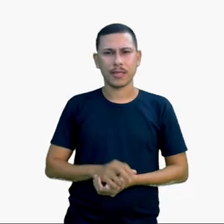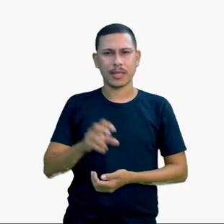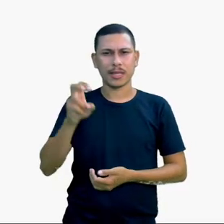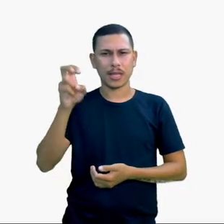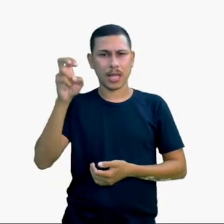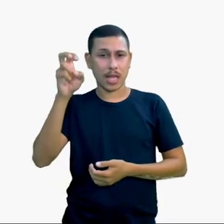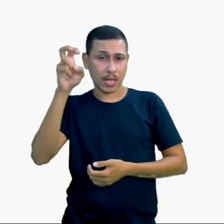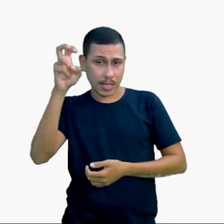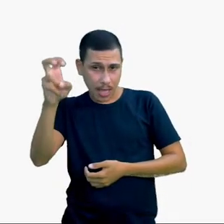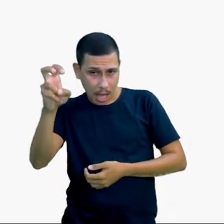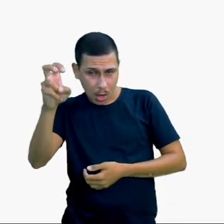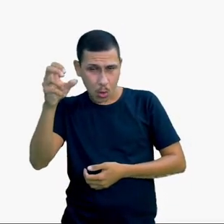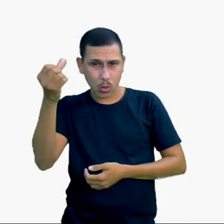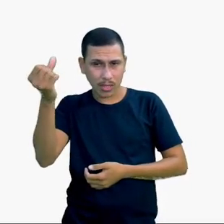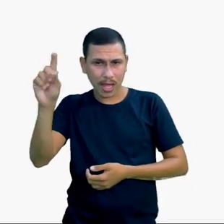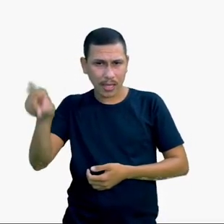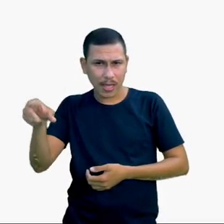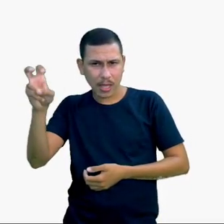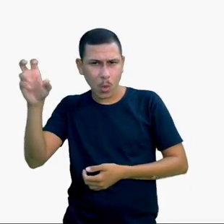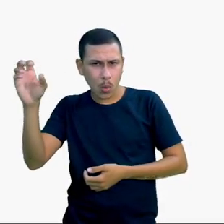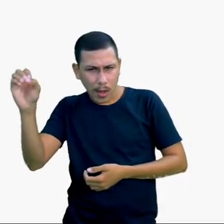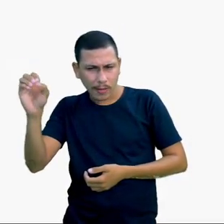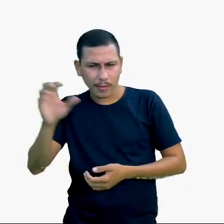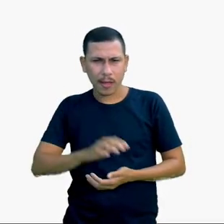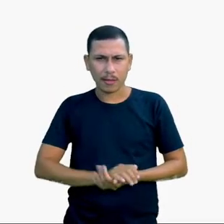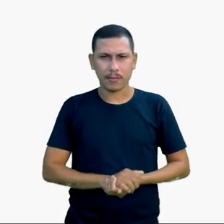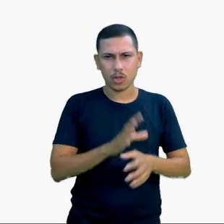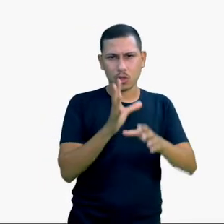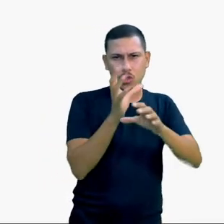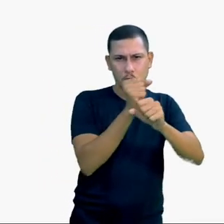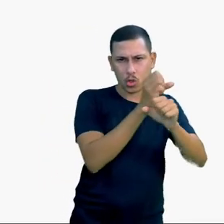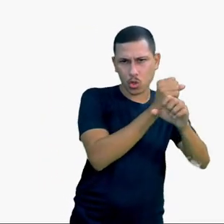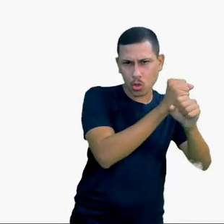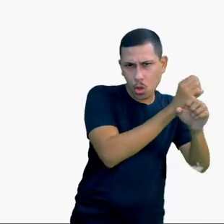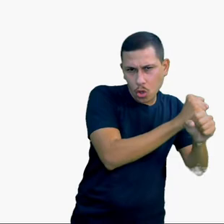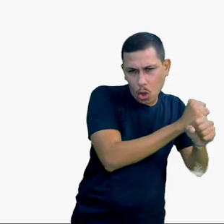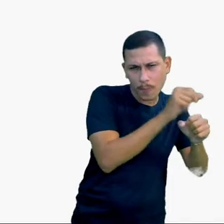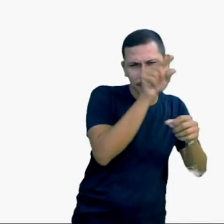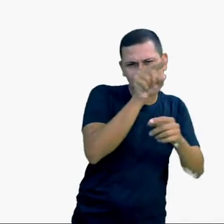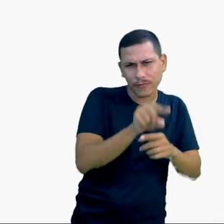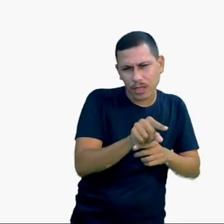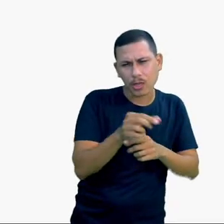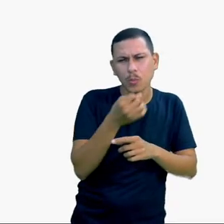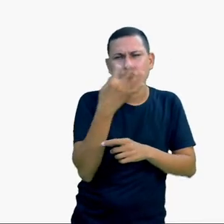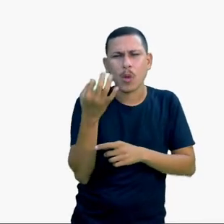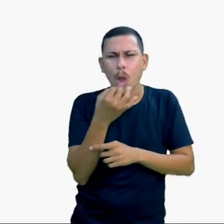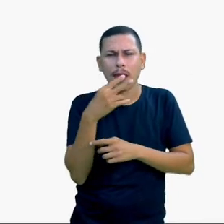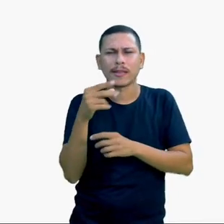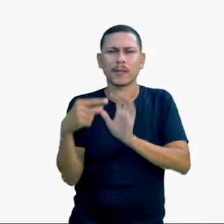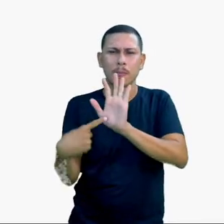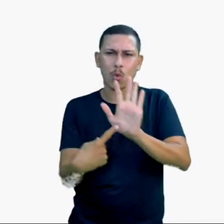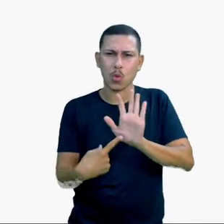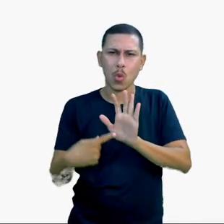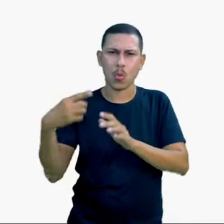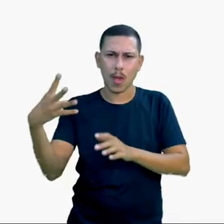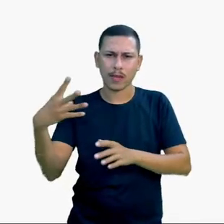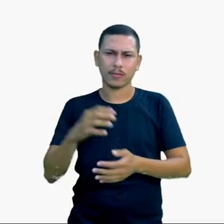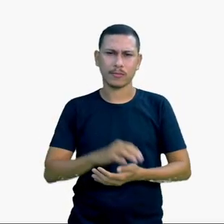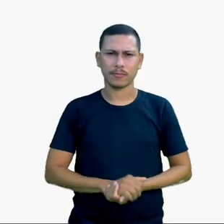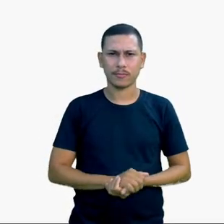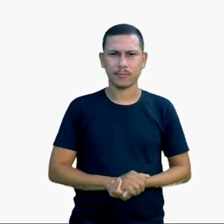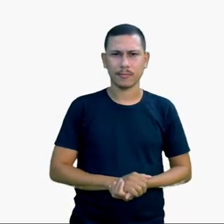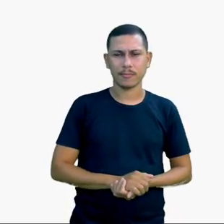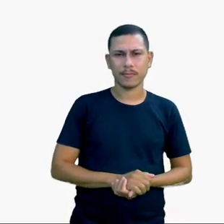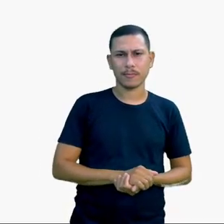de preços dividido pela quantidade que apareceram, ou seja, 4. Então, a média de